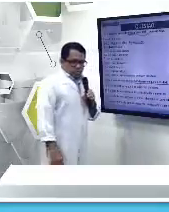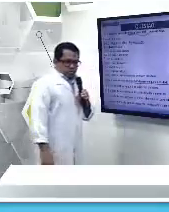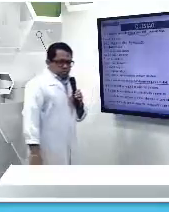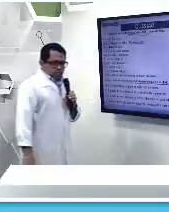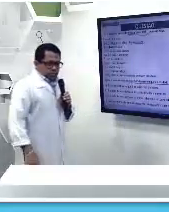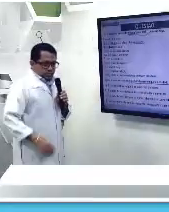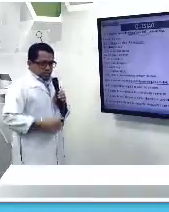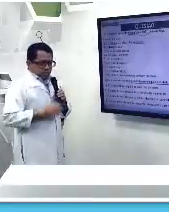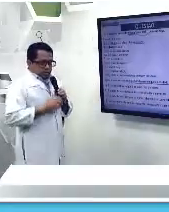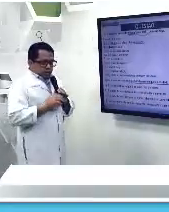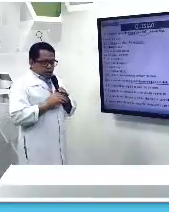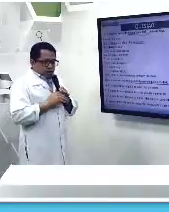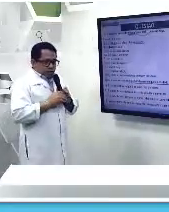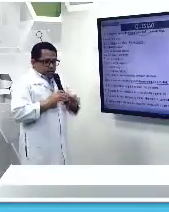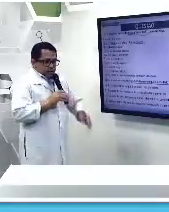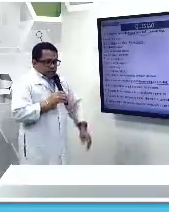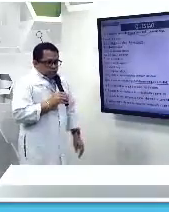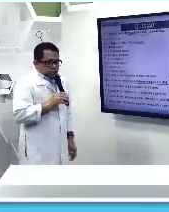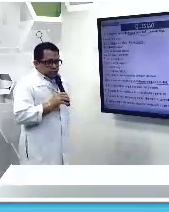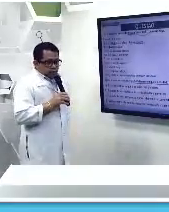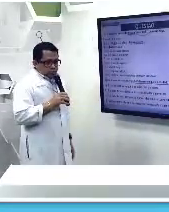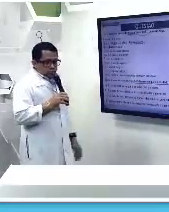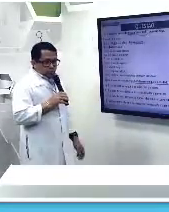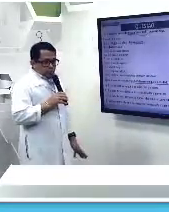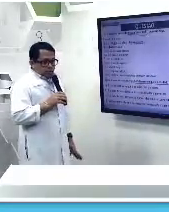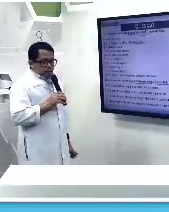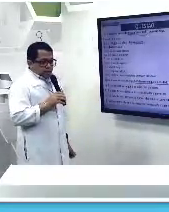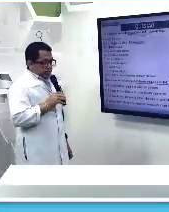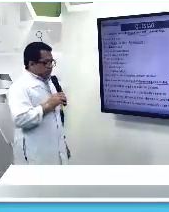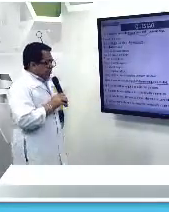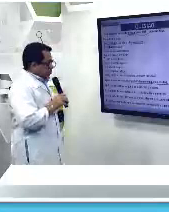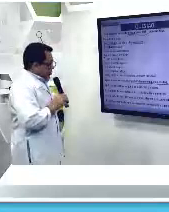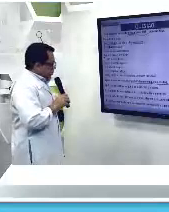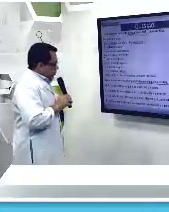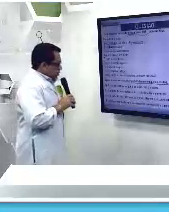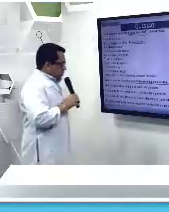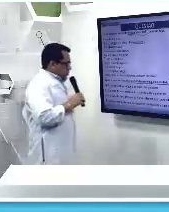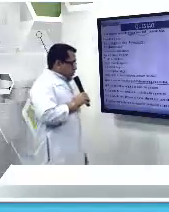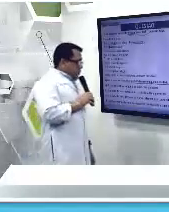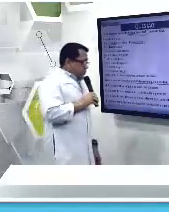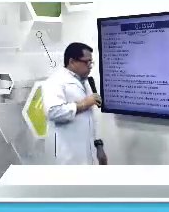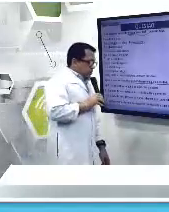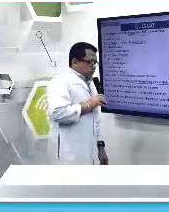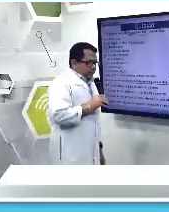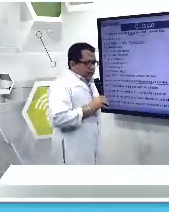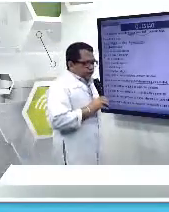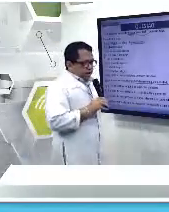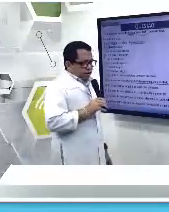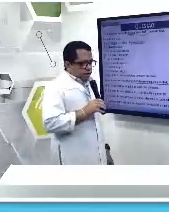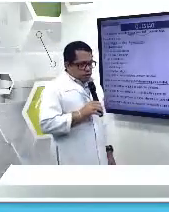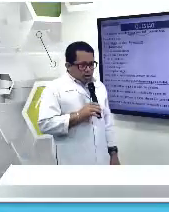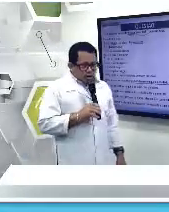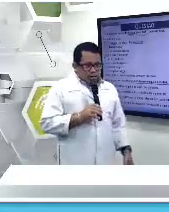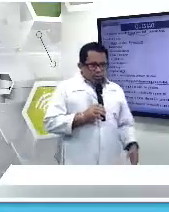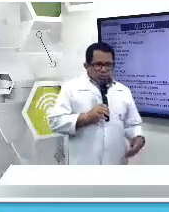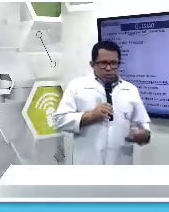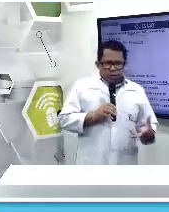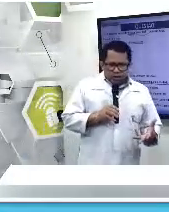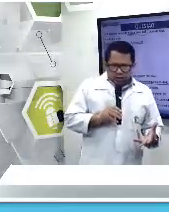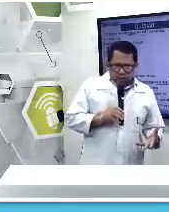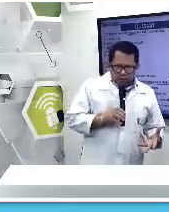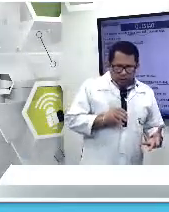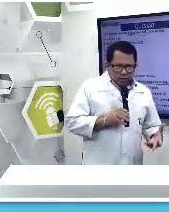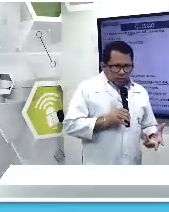senhor é Ah tá o trecho acima tão quando ele fala em